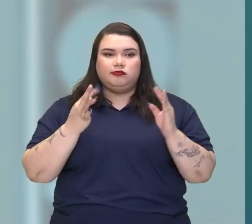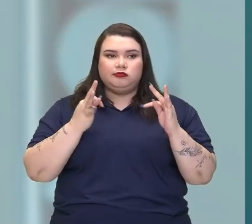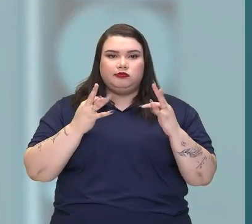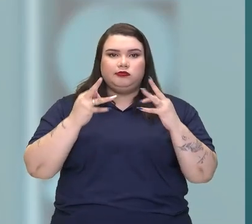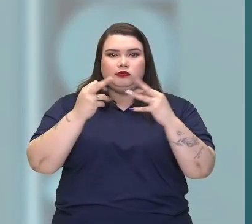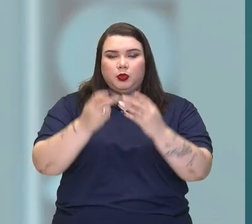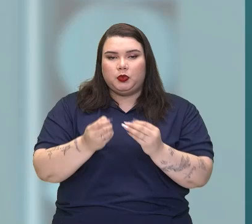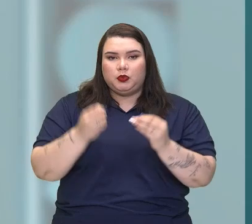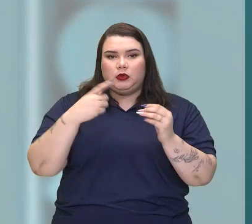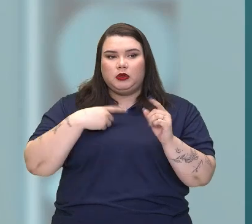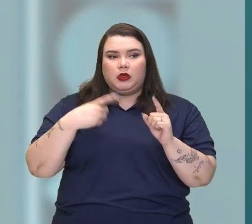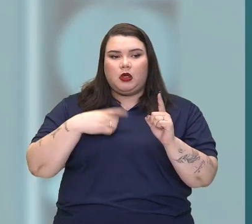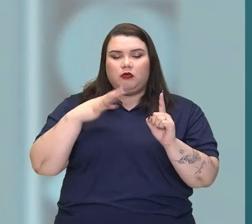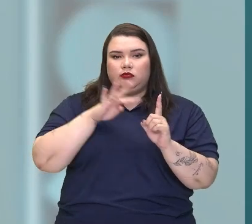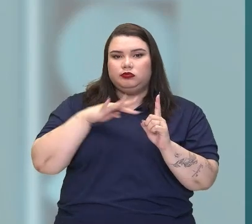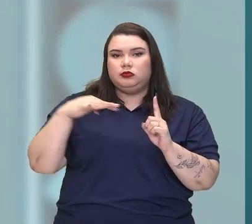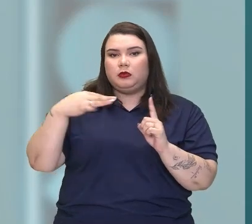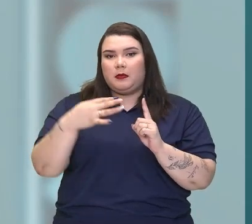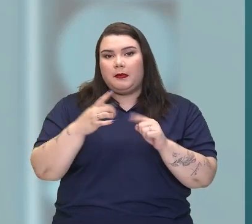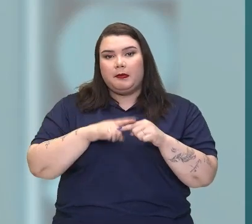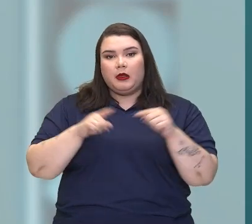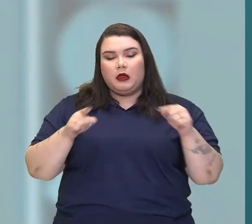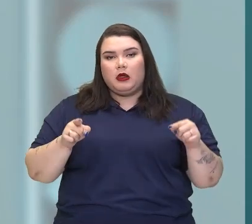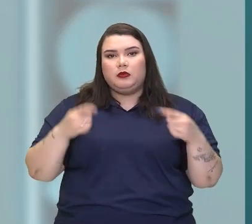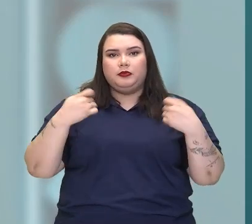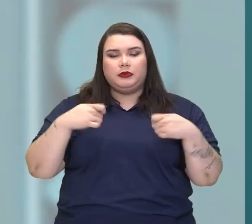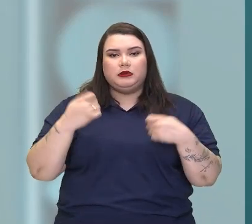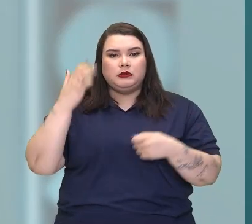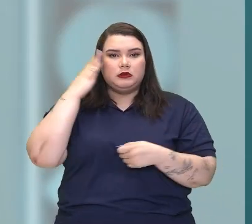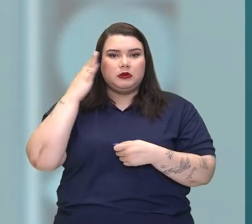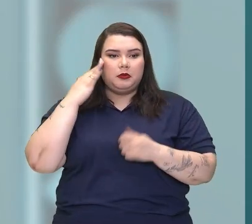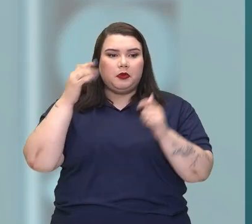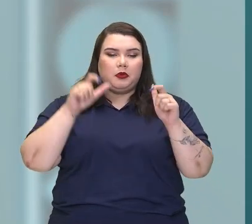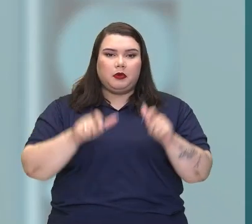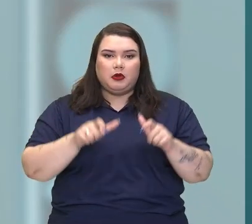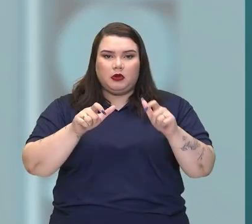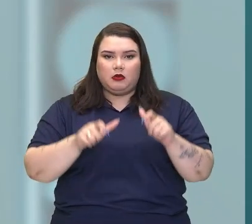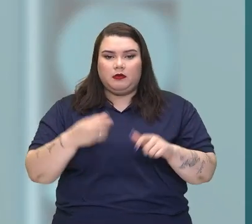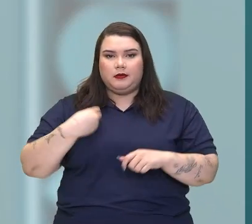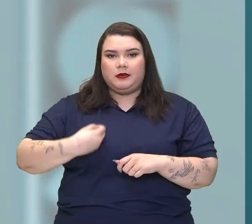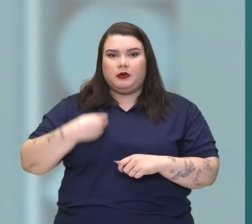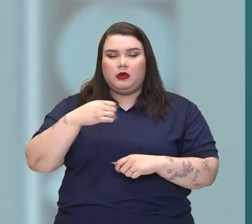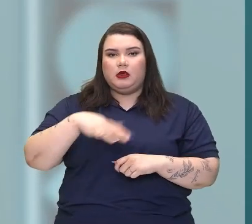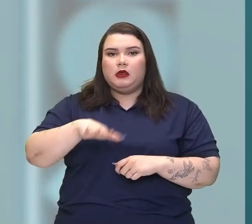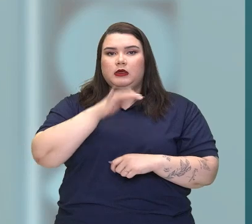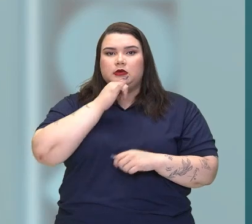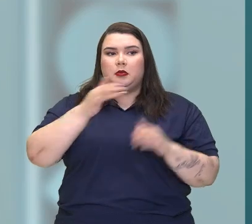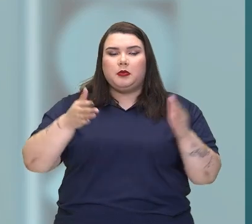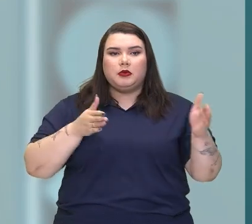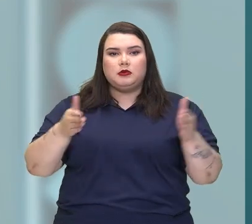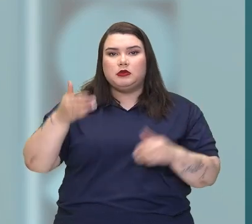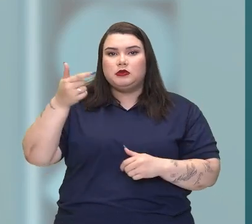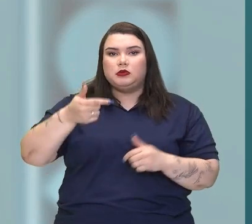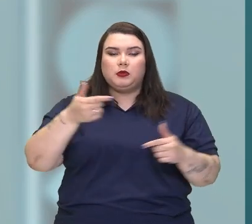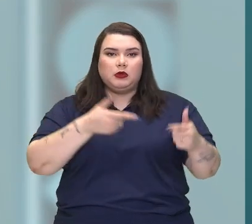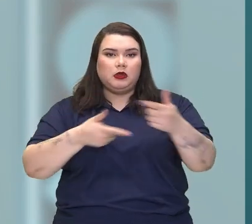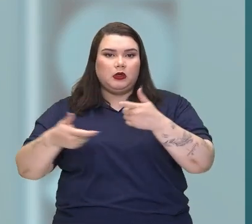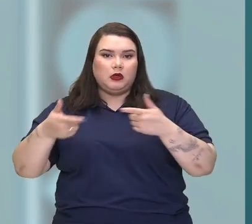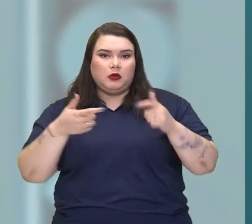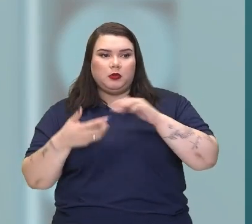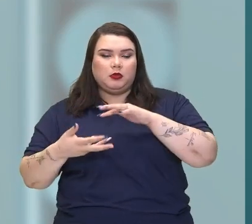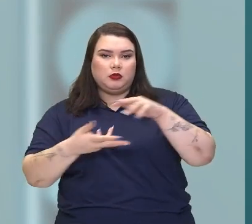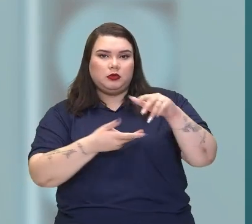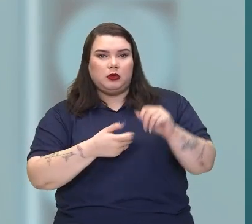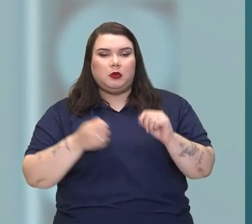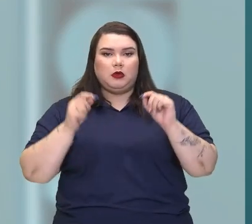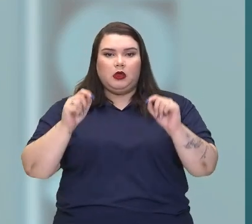hoje. É importante saber a questão da ocupação que aconteceu ali na Segunda Guerra Mundial, por exemplo, com a borracha.